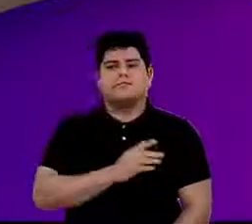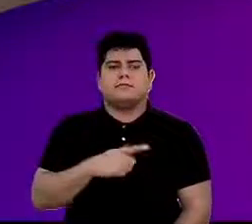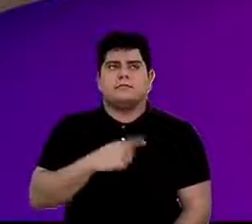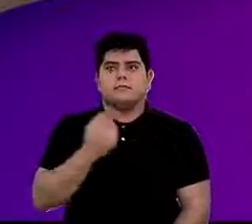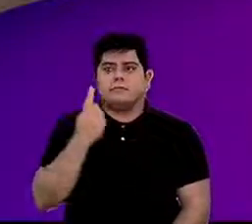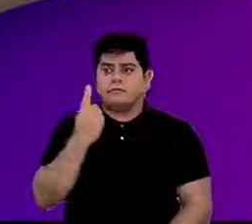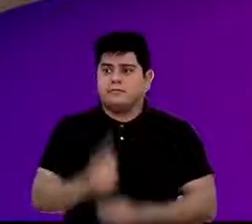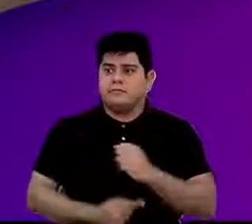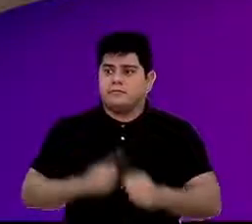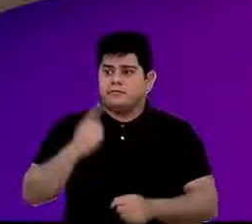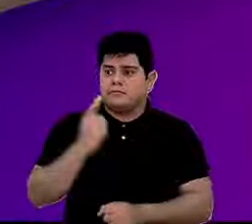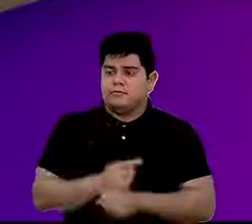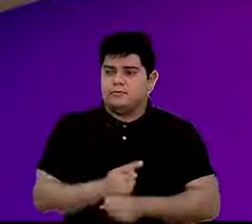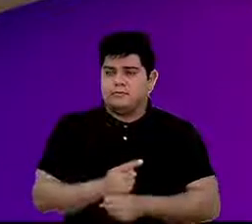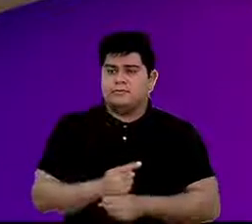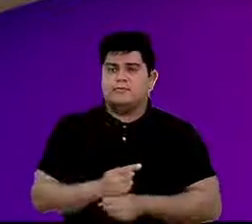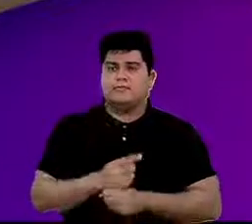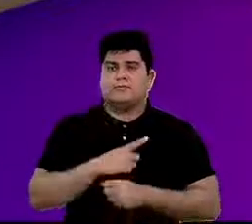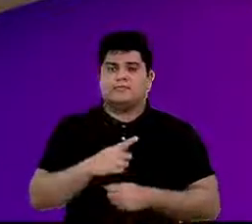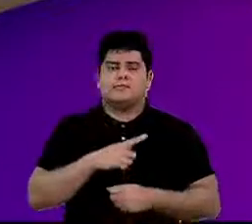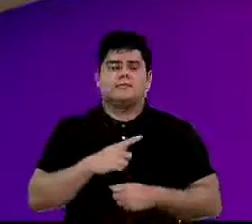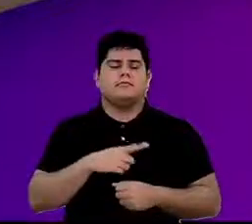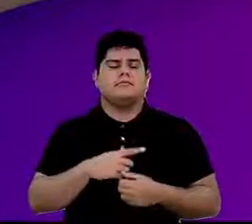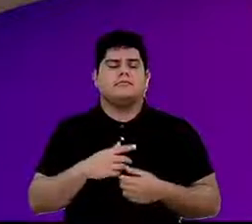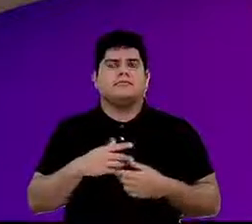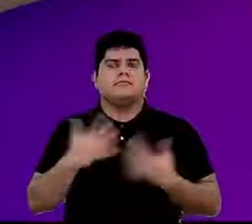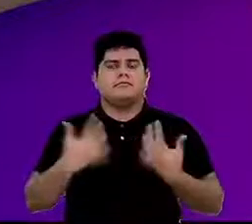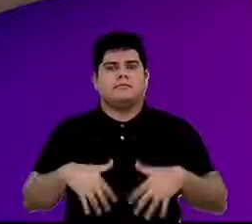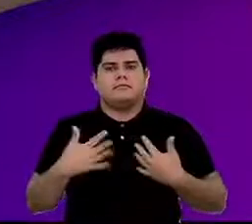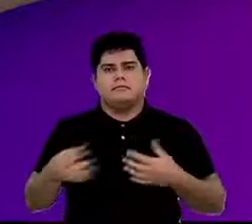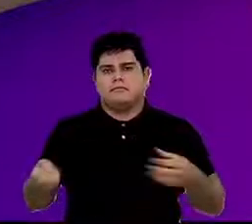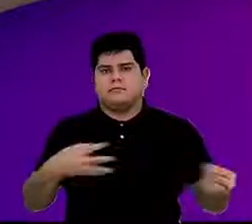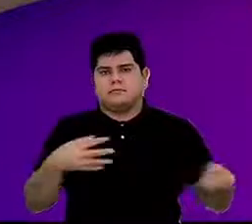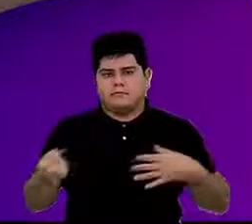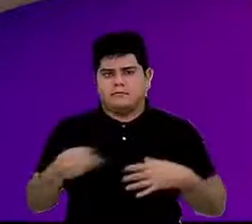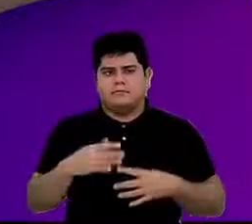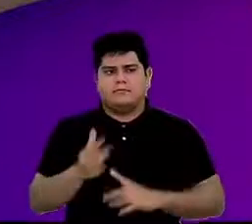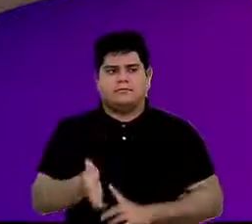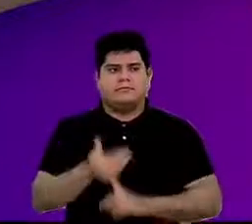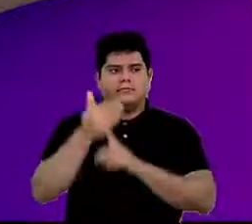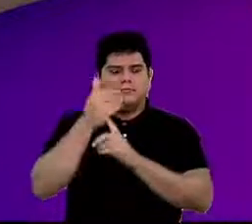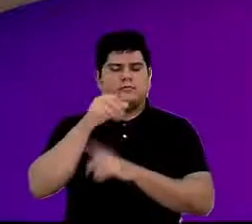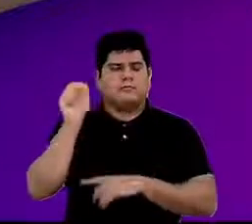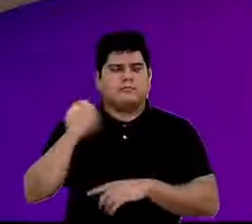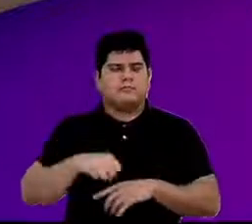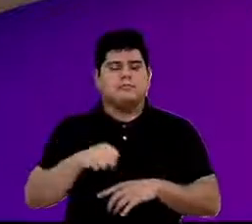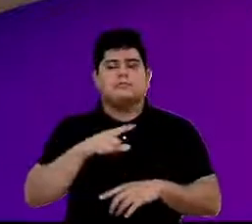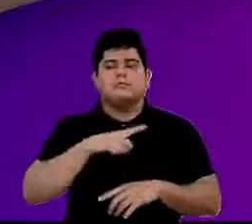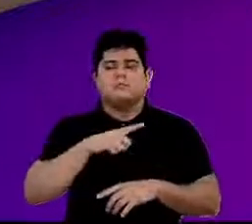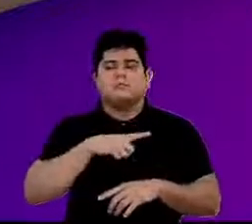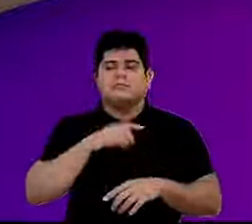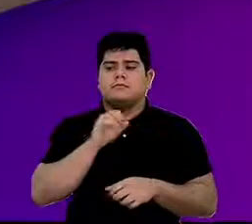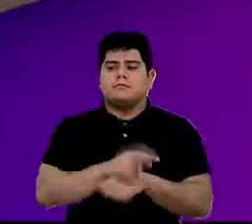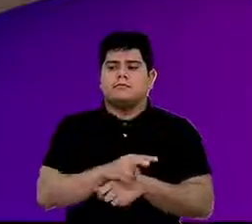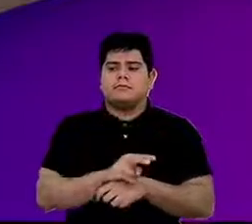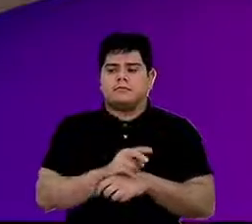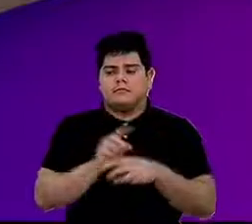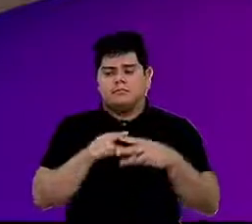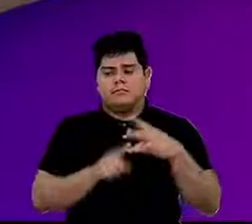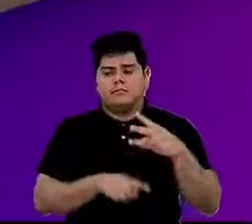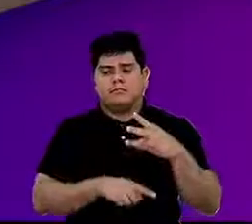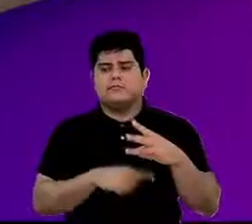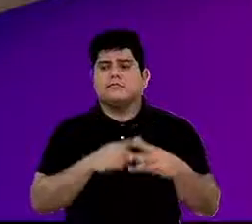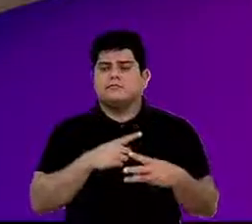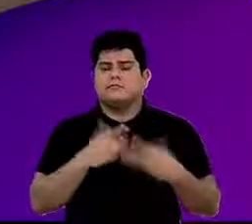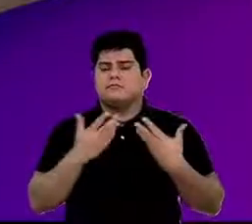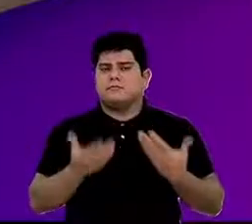um ano no equipamento extremamente inovador, tecnológico, instalado, que é o D-Spect, e a gente tem